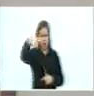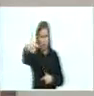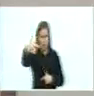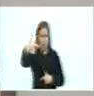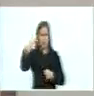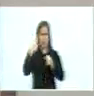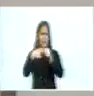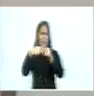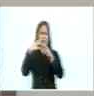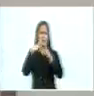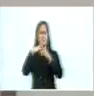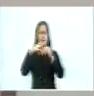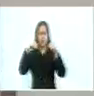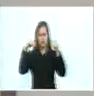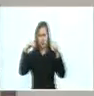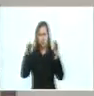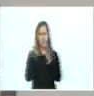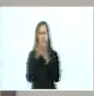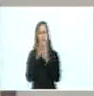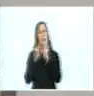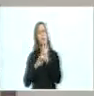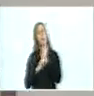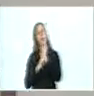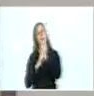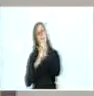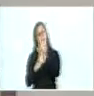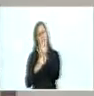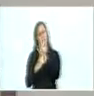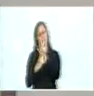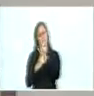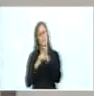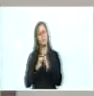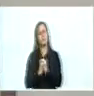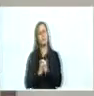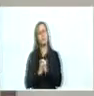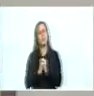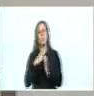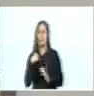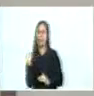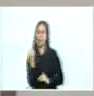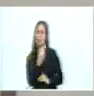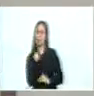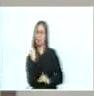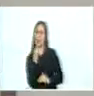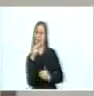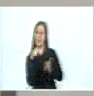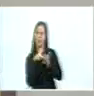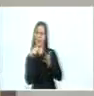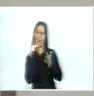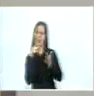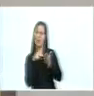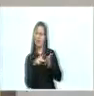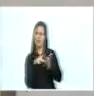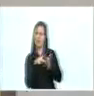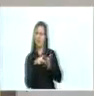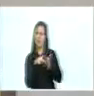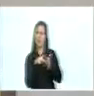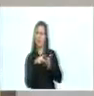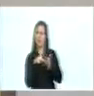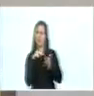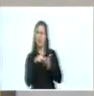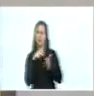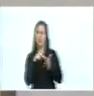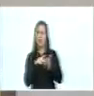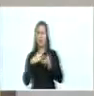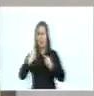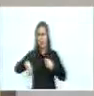de Teixeiras, e que mostraram para a gente o verdadeiro intuito de todo aquele debate. Ali